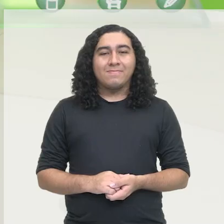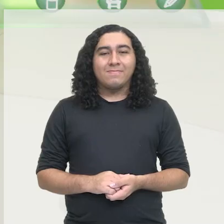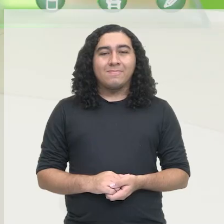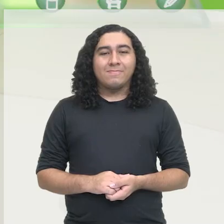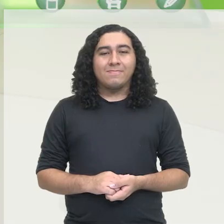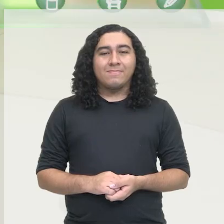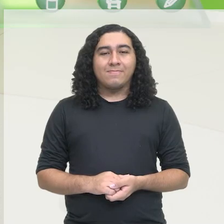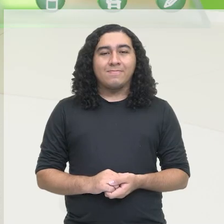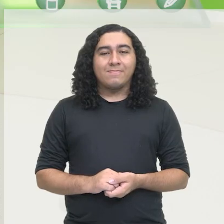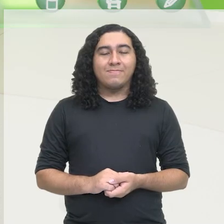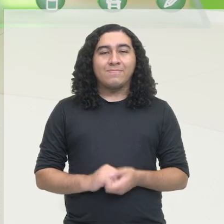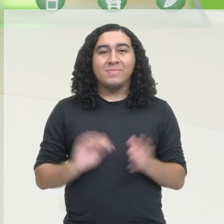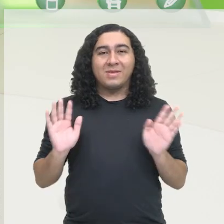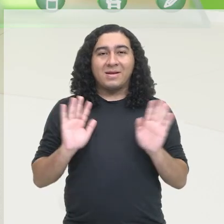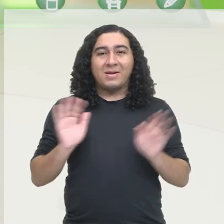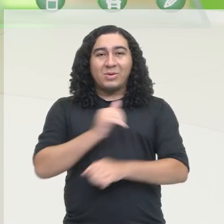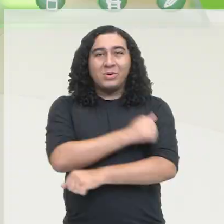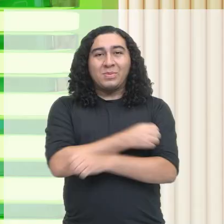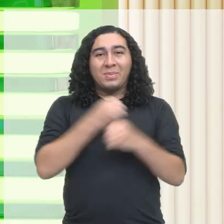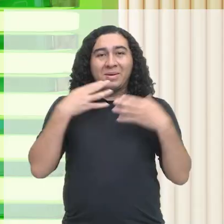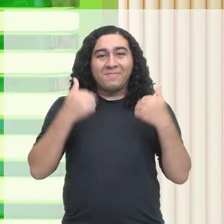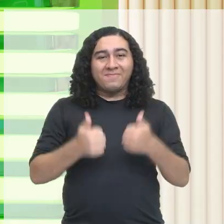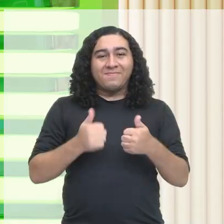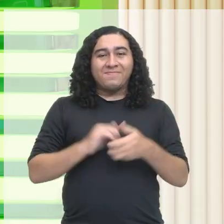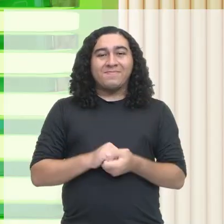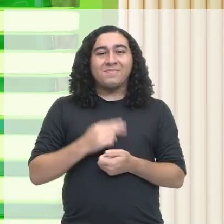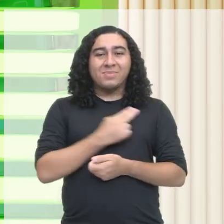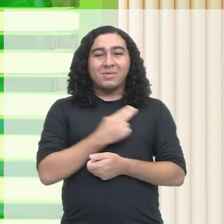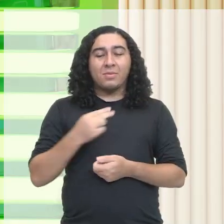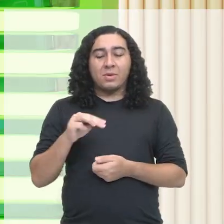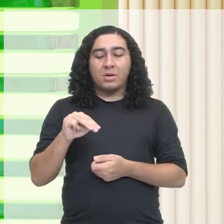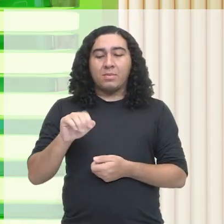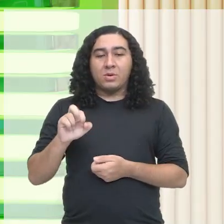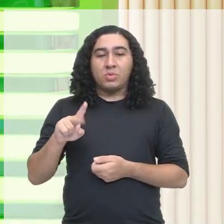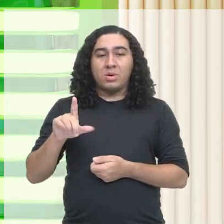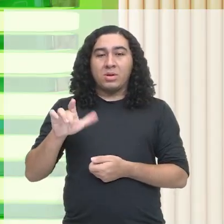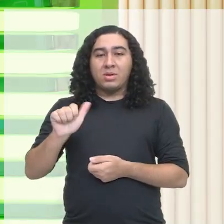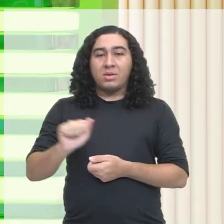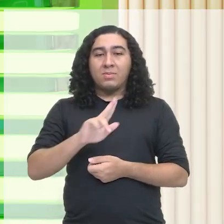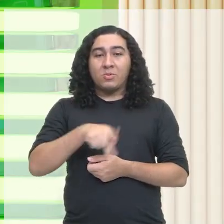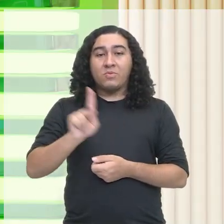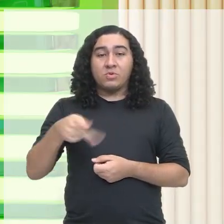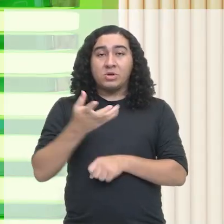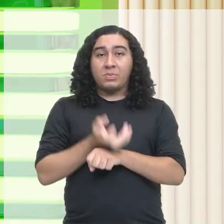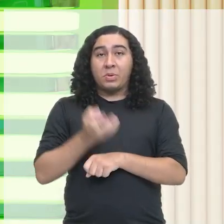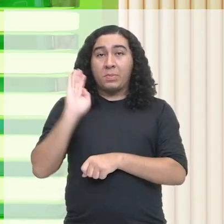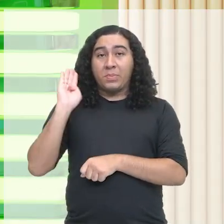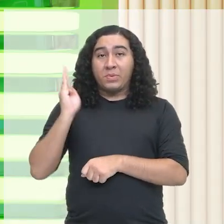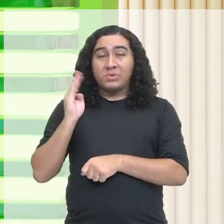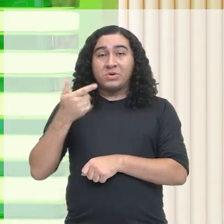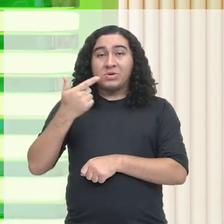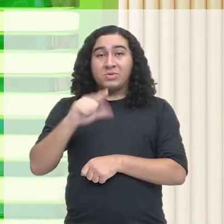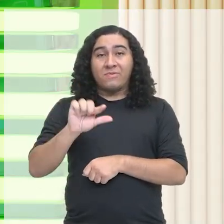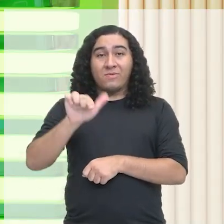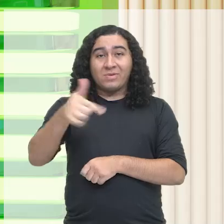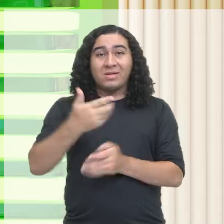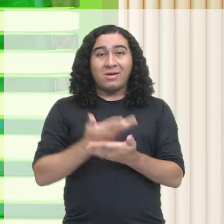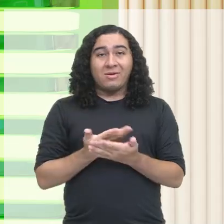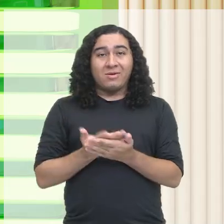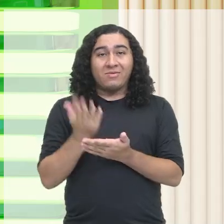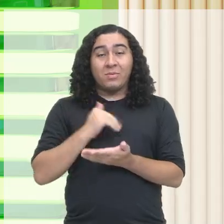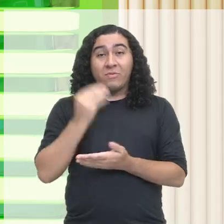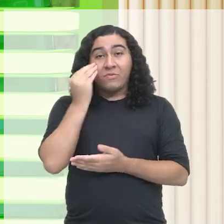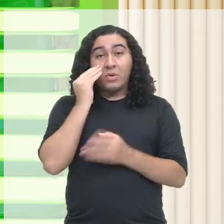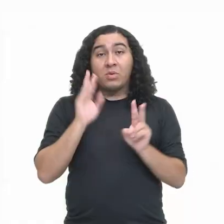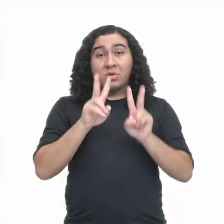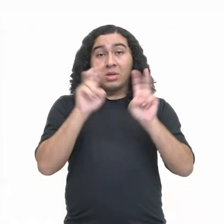Olá, alunos, tudo bem? Eu sou a professora Manuela Cerejo, professora de Biologia, estou aqui para mais uma aula e vamos ver